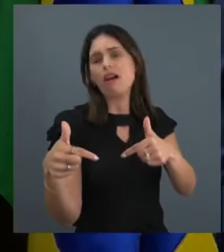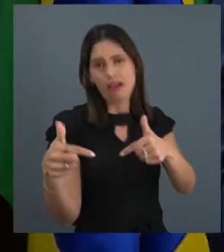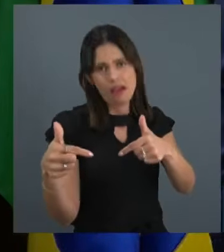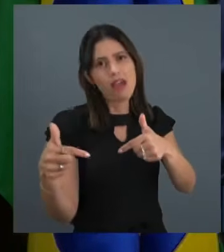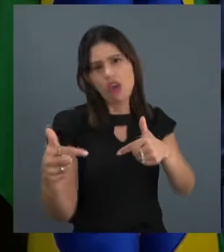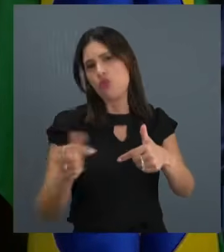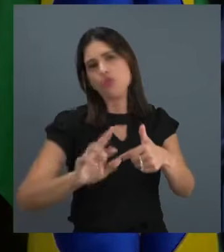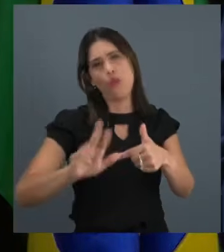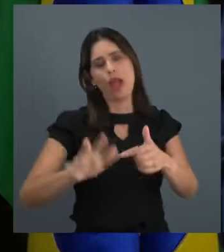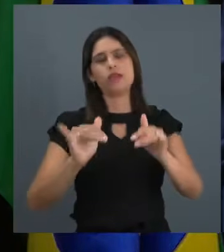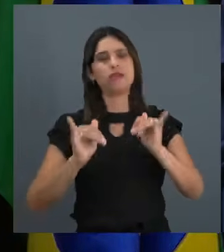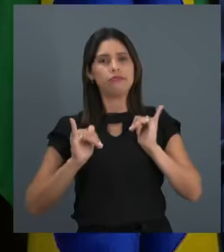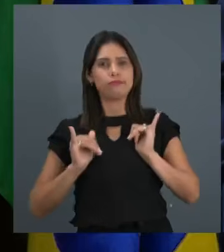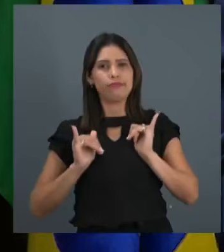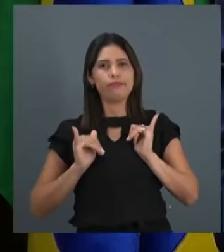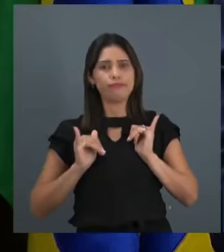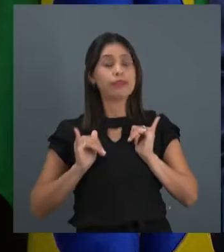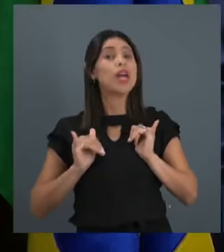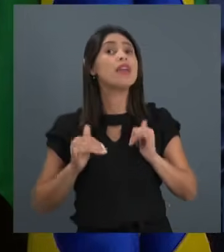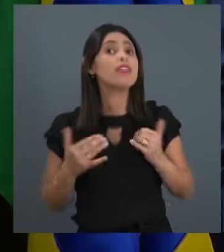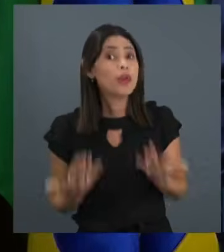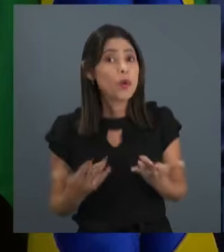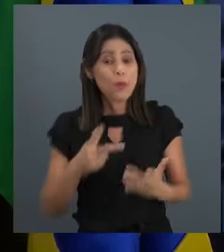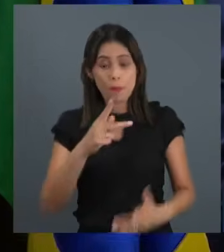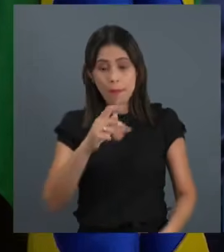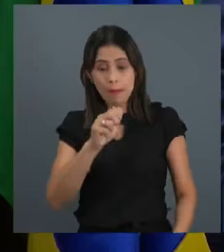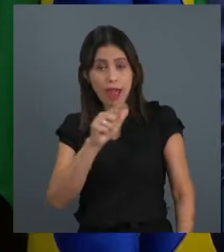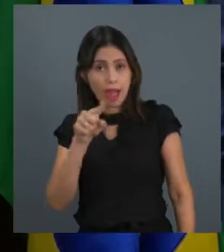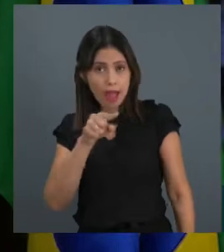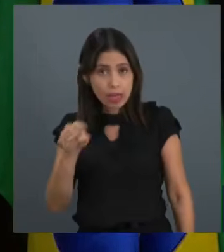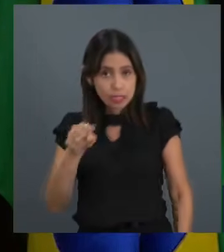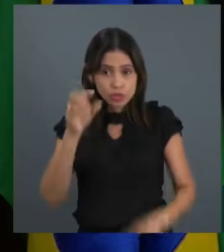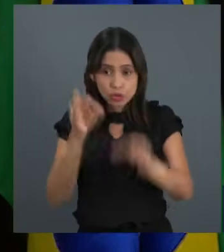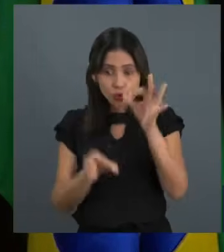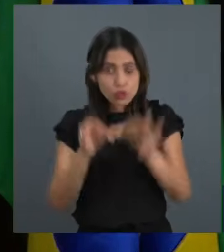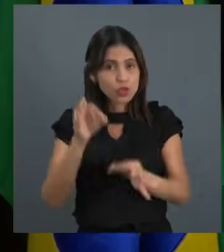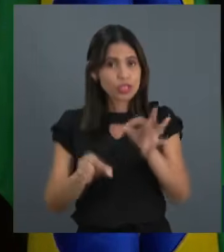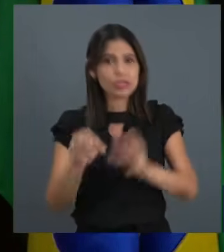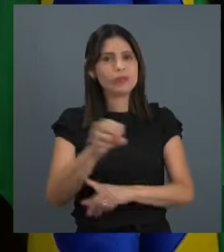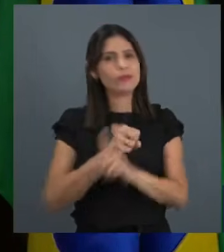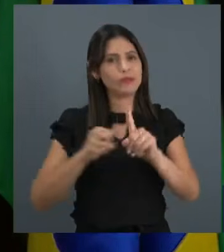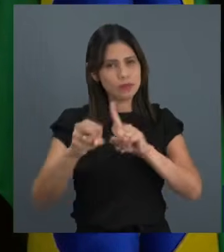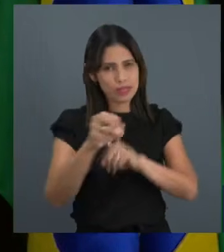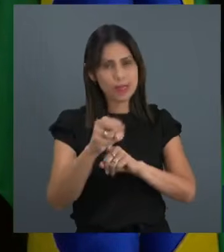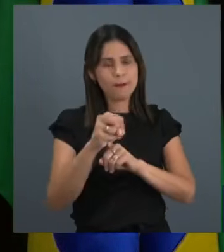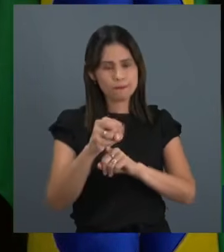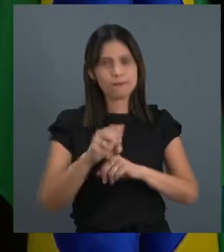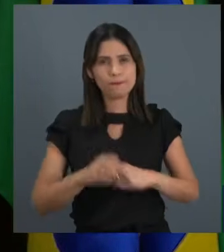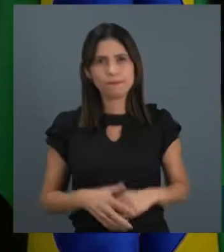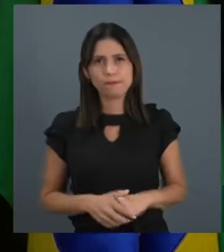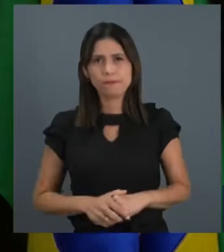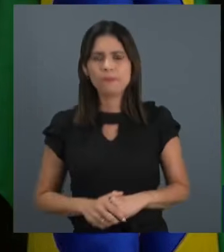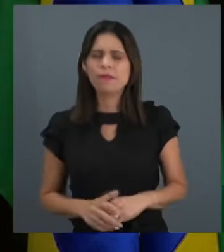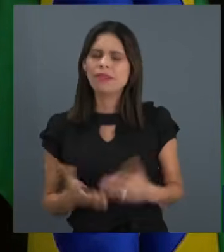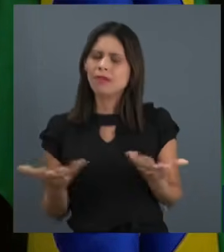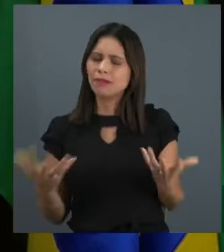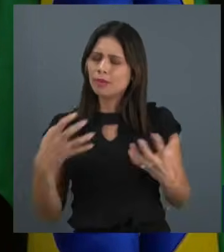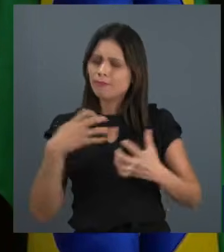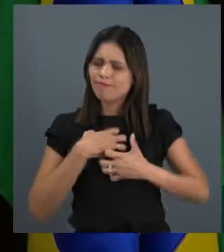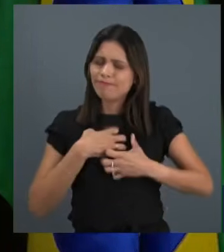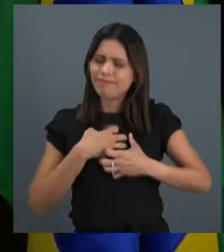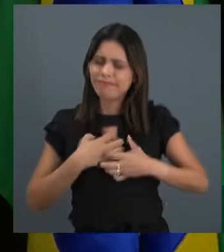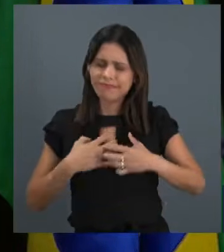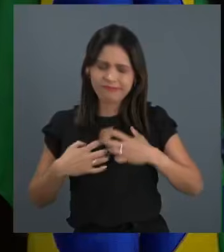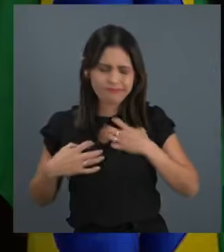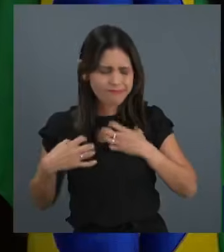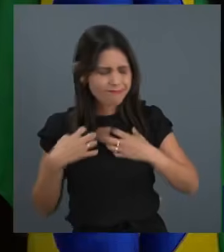Paz, inclusive, é justiça social. É você fazer justiça. E o que tem me incomodado muito, senhor presidente,